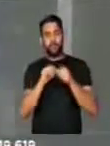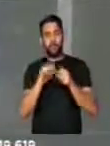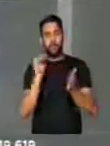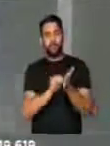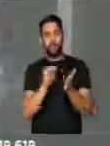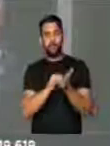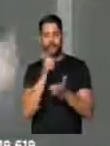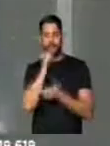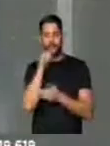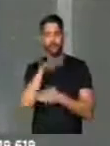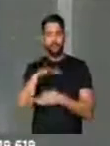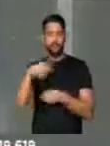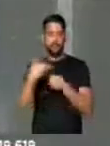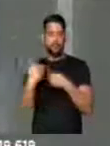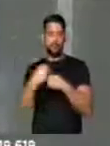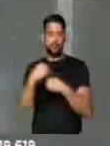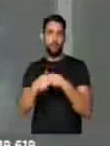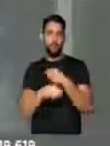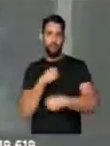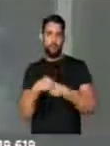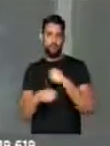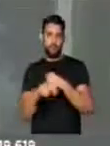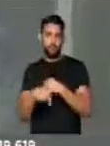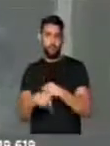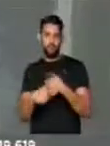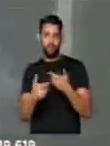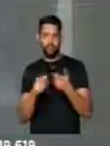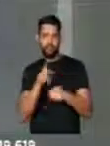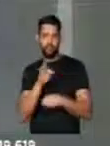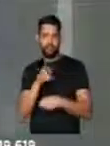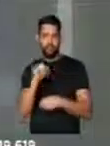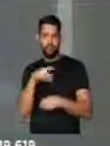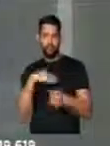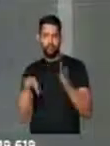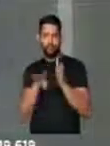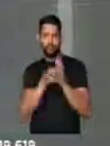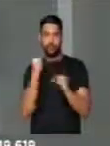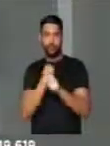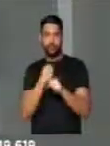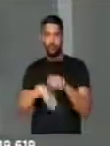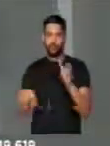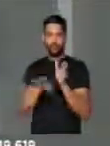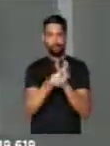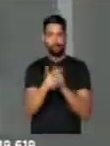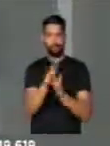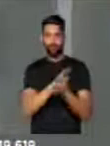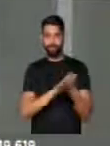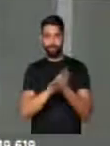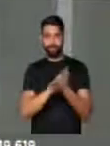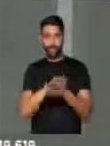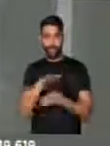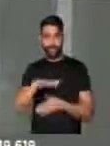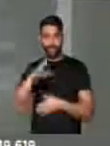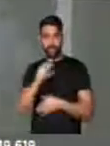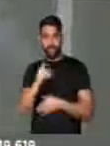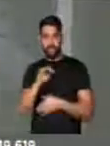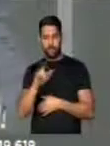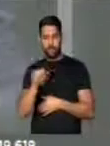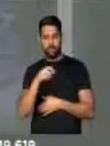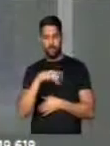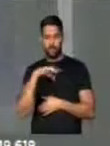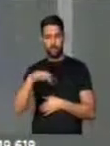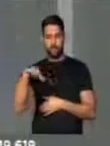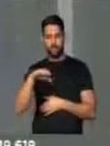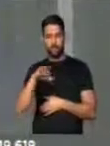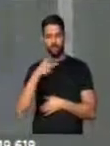colapso de abastecimento d'água agora no final do ano, porque a Transnordestina não chegou e não chega. E hoje a região de Campina Grande e a